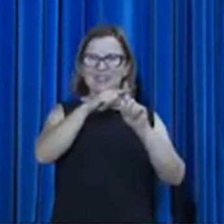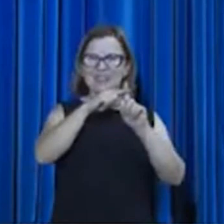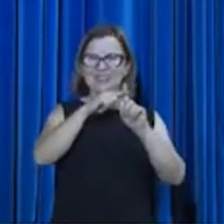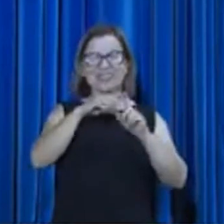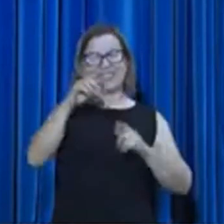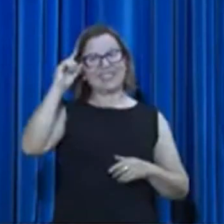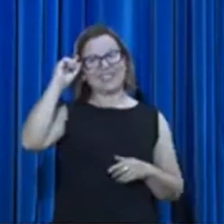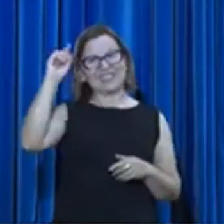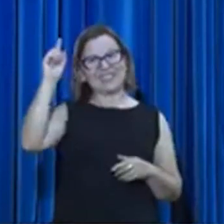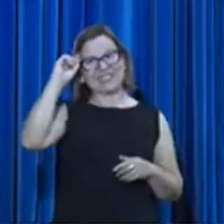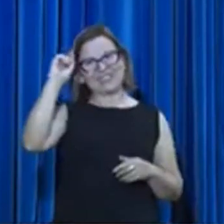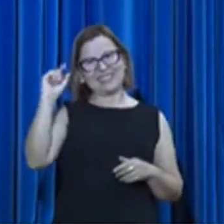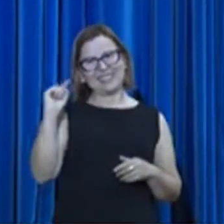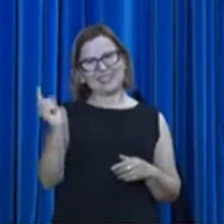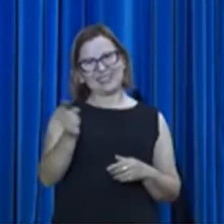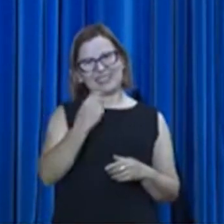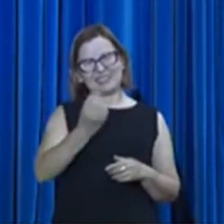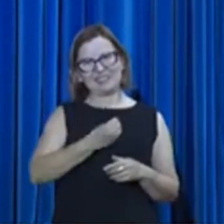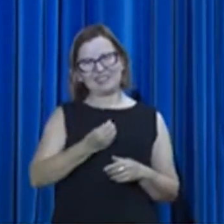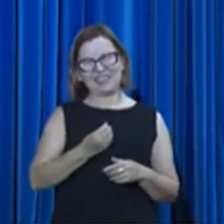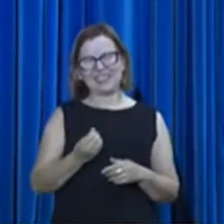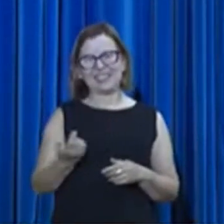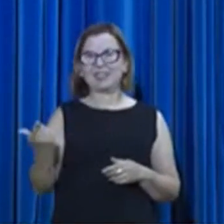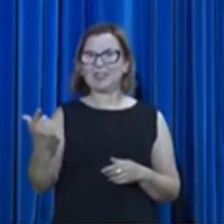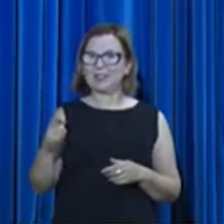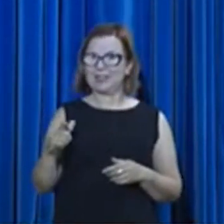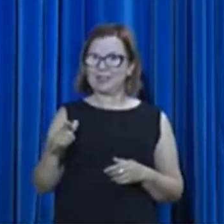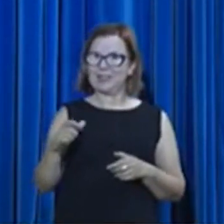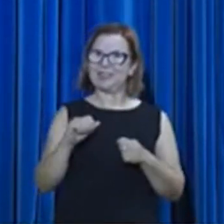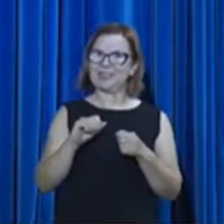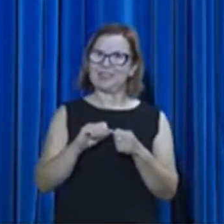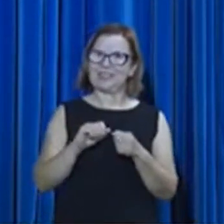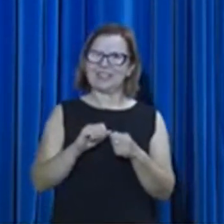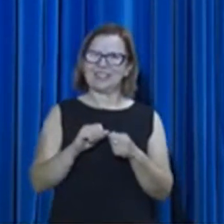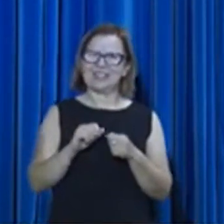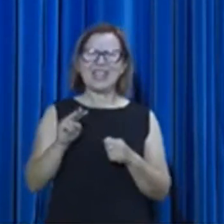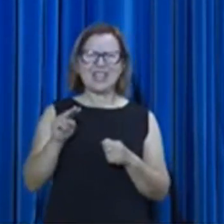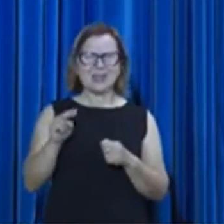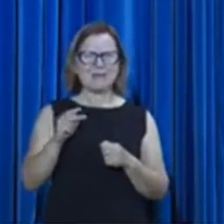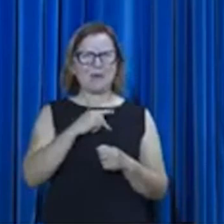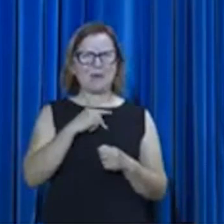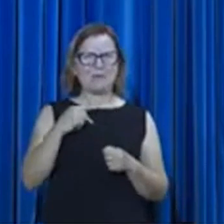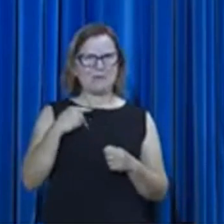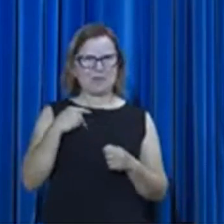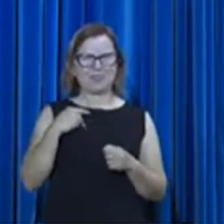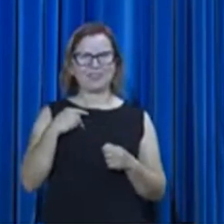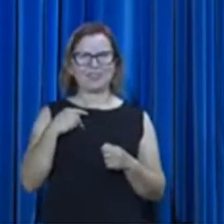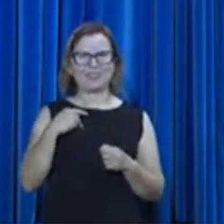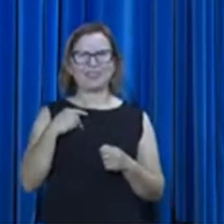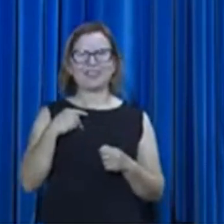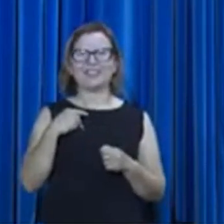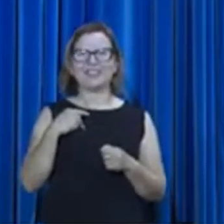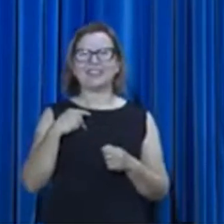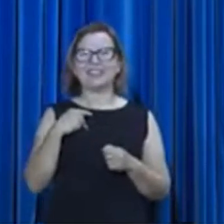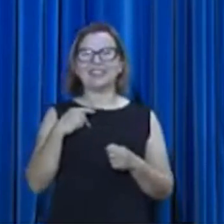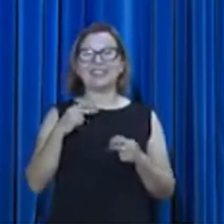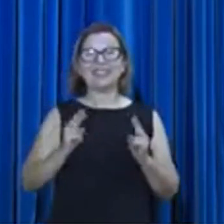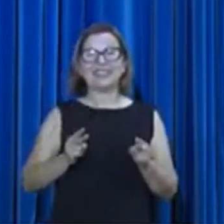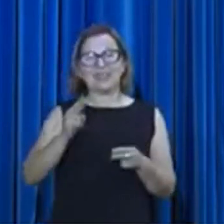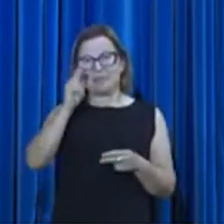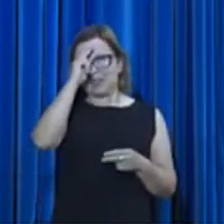novo, fazer o que o pastor Maurício Torres sempre nos lembra naquele cântico: volva os nossos olhos para ti,